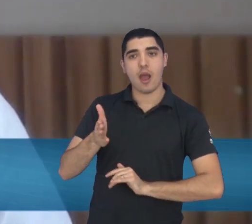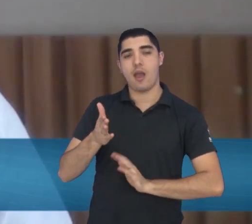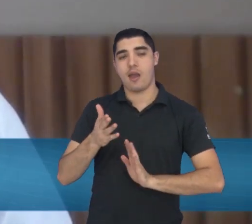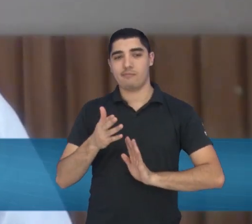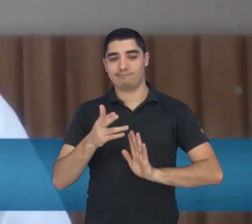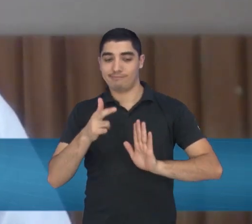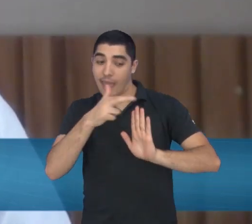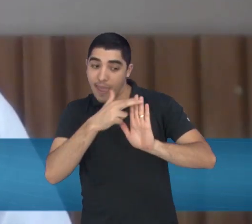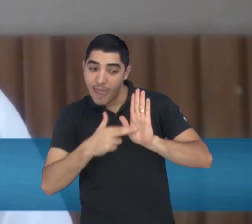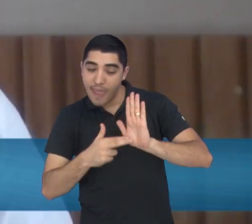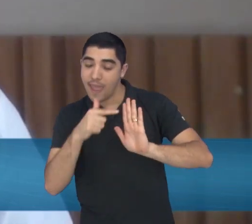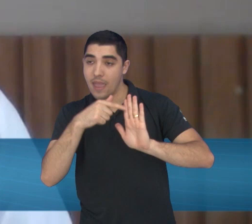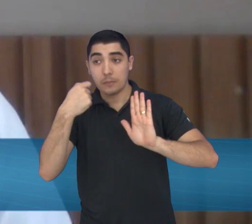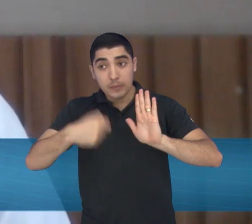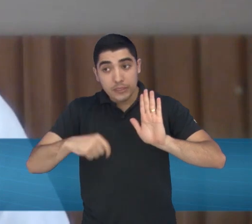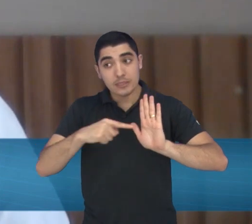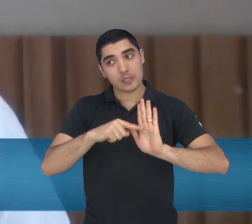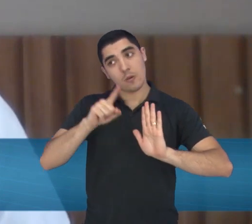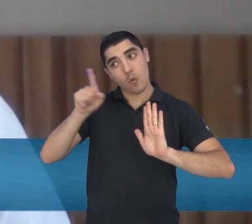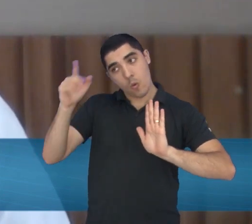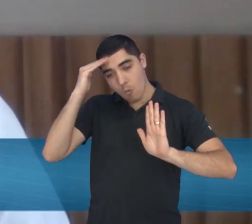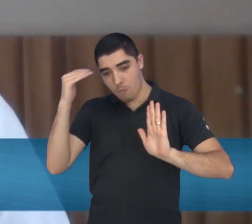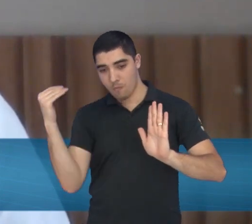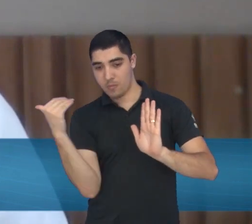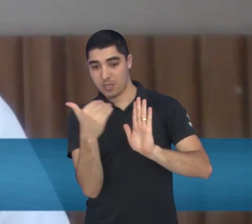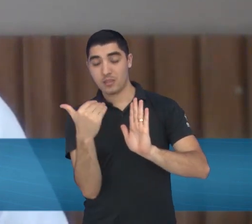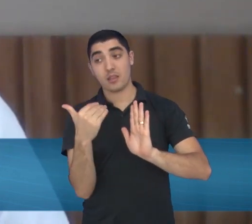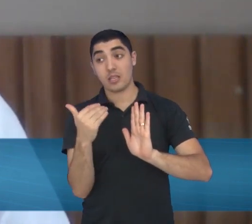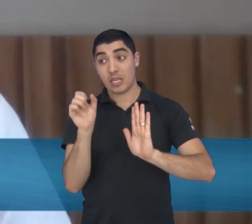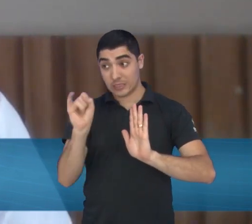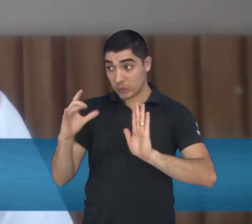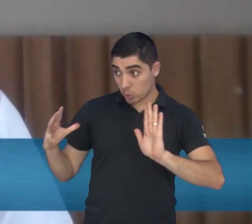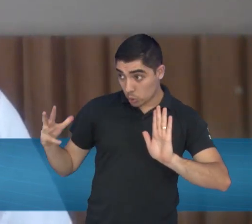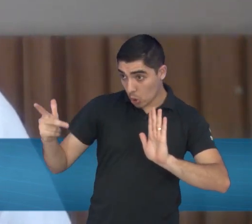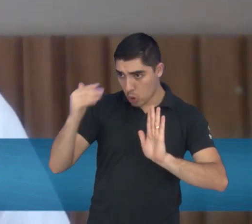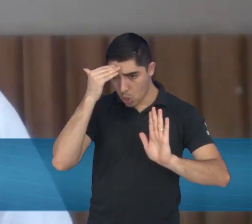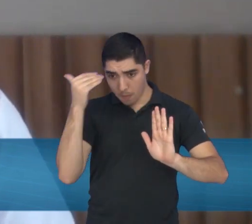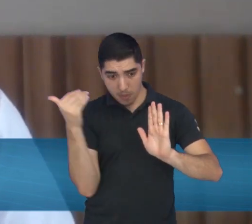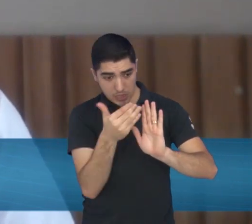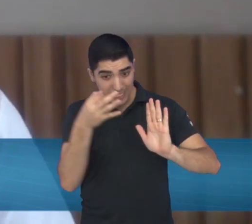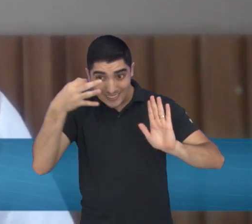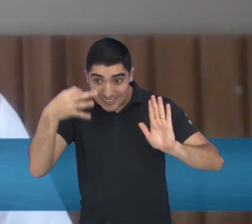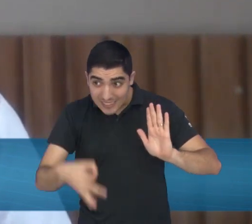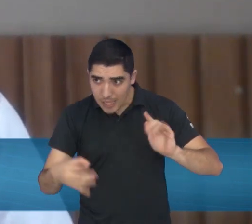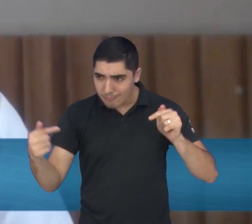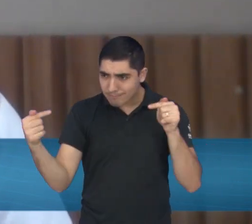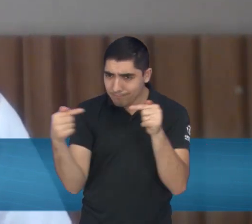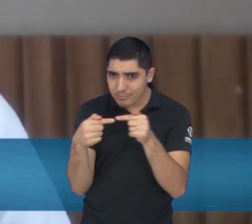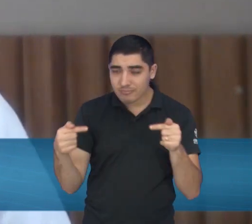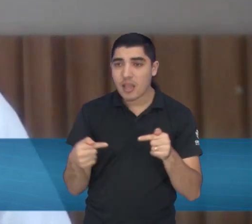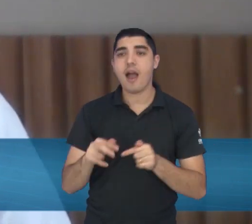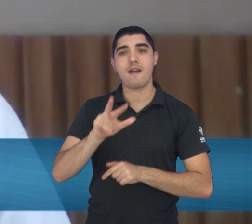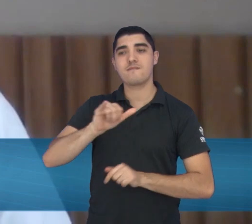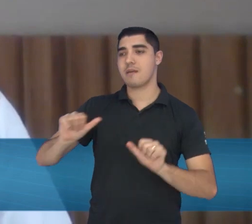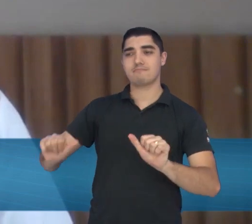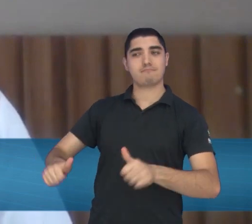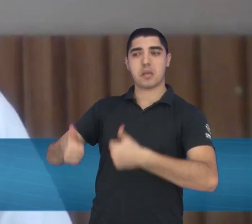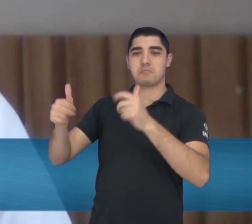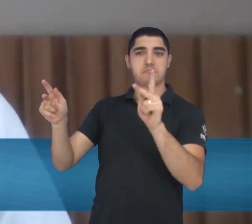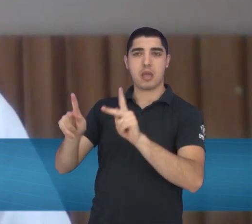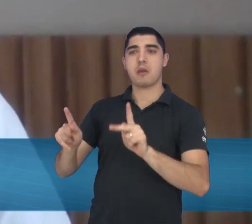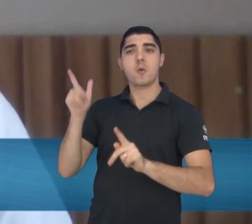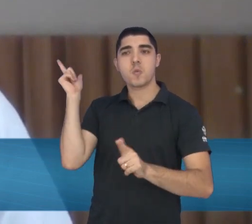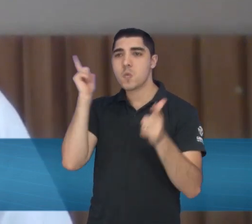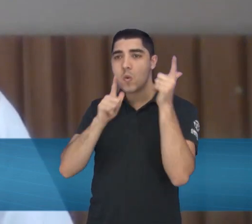condômino, só consegue ser efetivada se todos cumprirem com a sua promessa de quitar as suas dívidas.